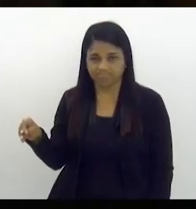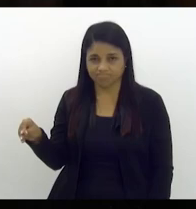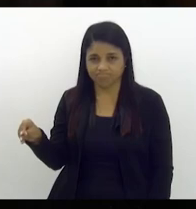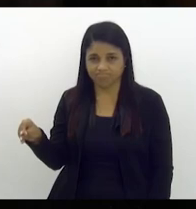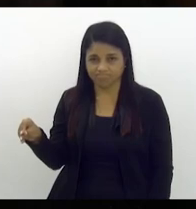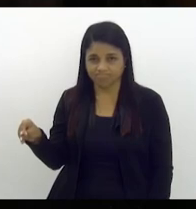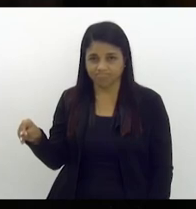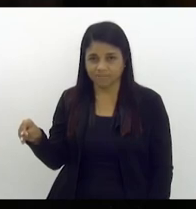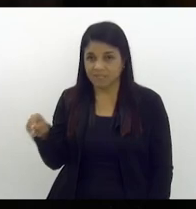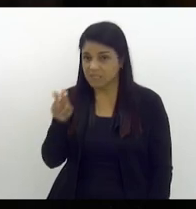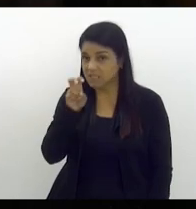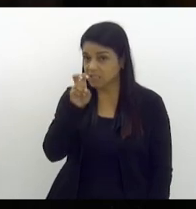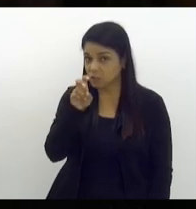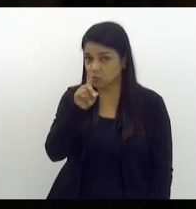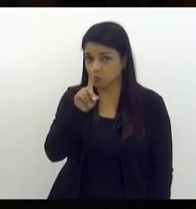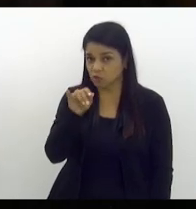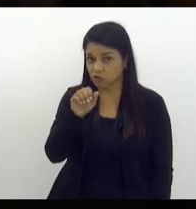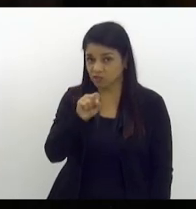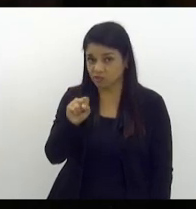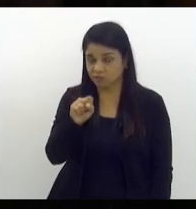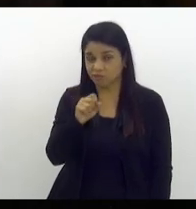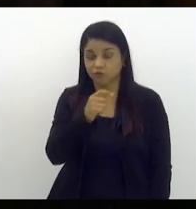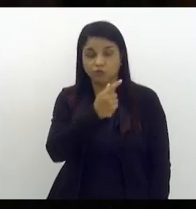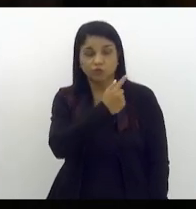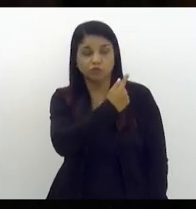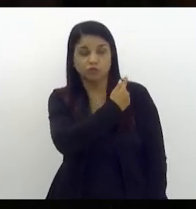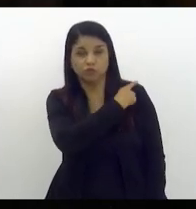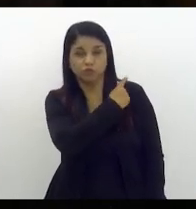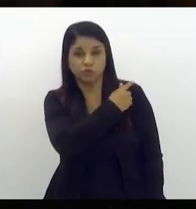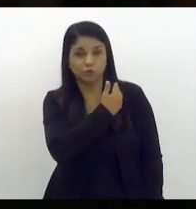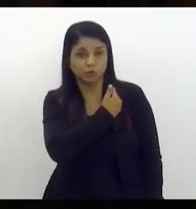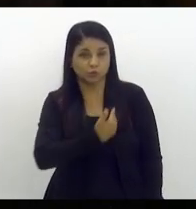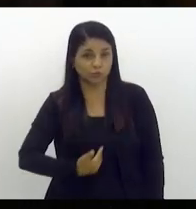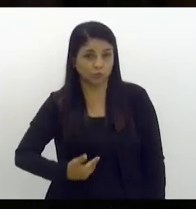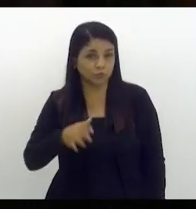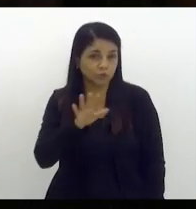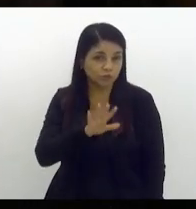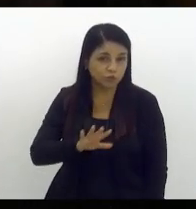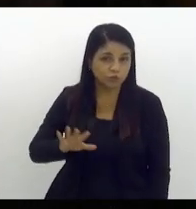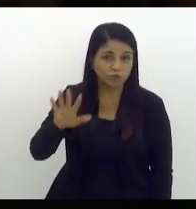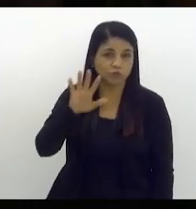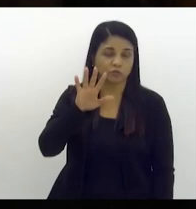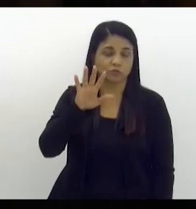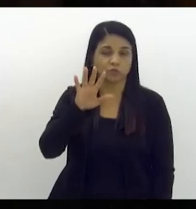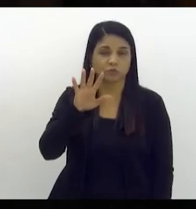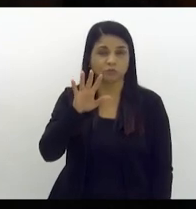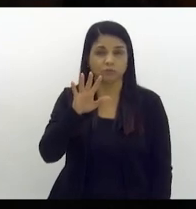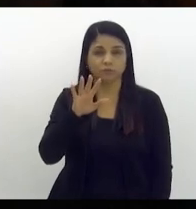E os gestores públicos em geral